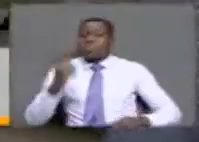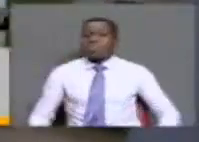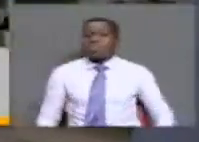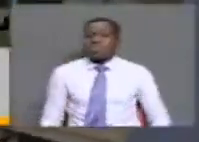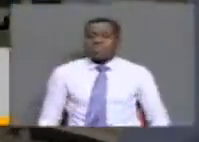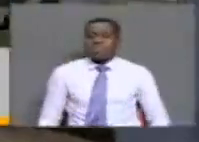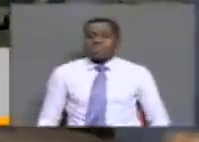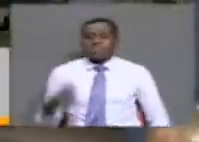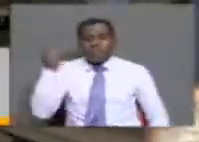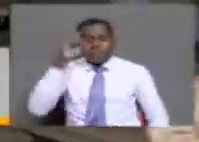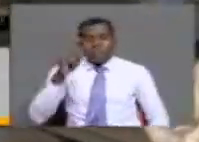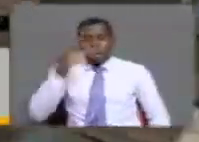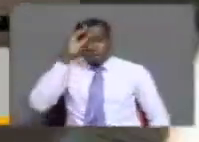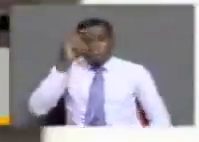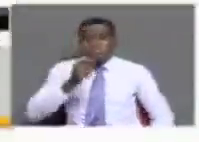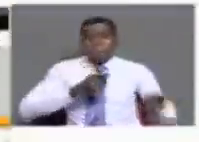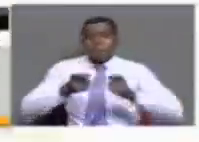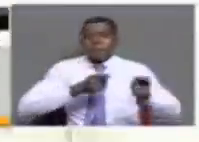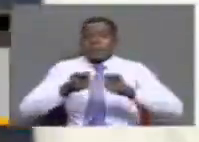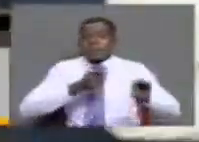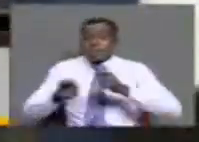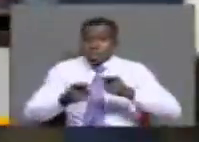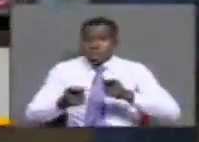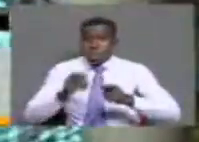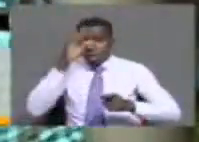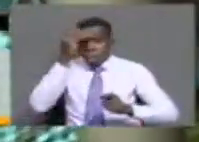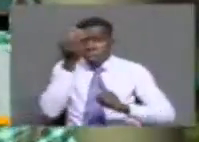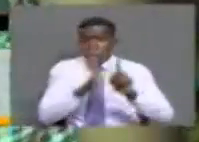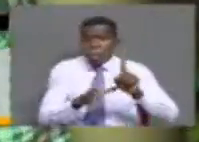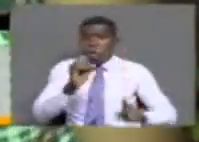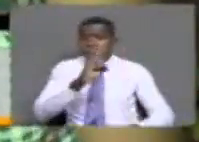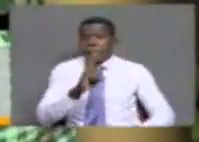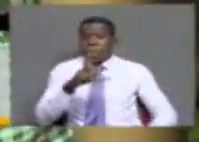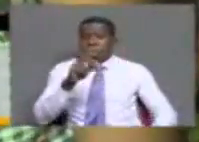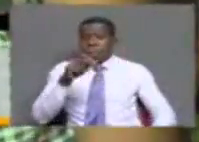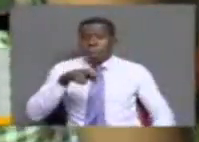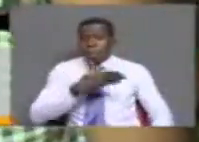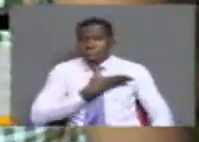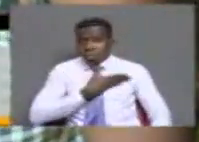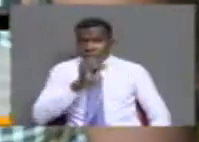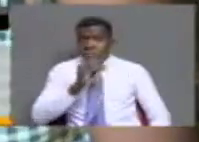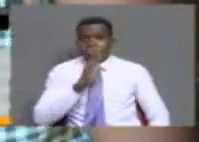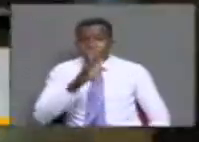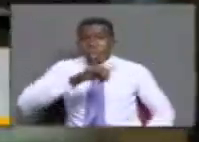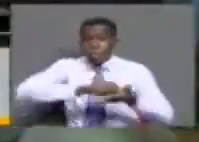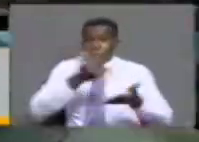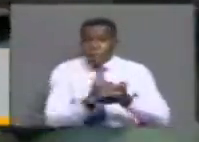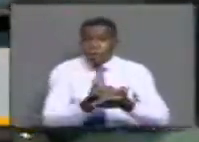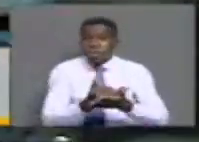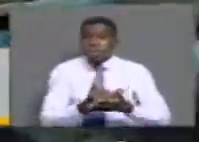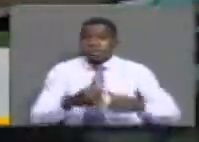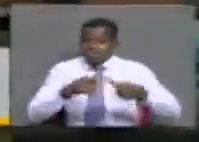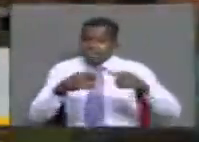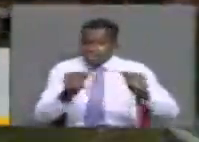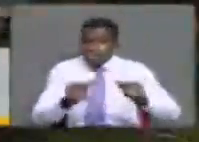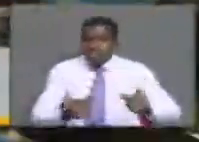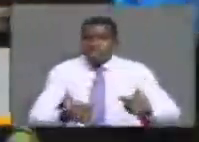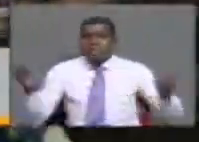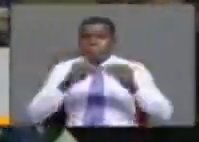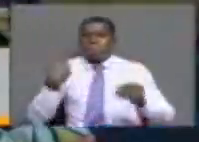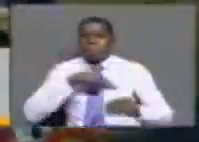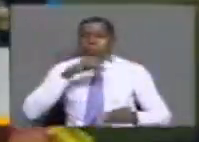Para o administrador do Distrito Urbano do Sambizanga, Orlando Paca, projetos como este serão contínuos e é necessário que se